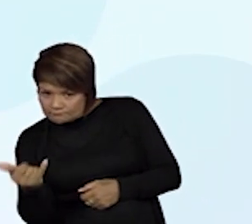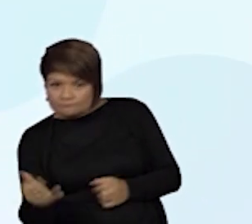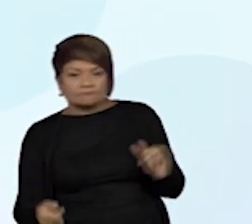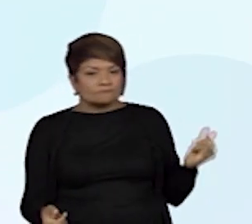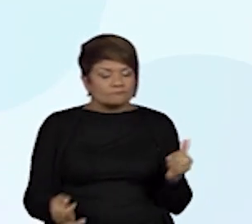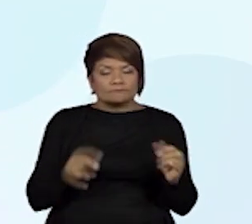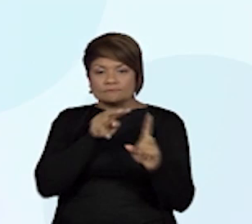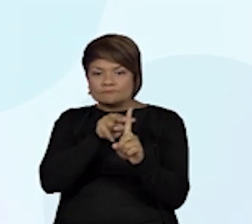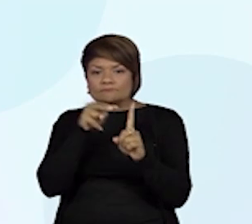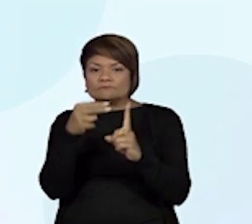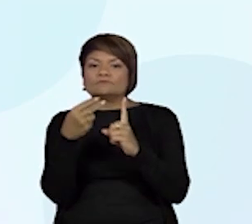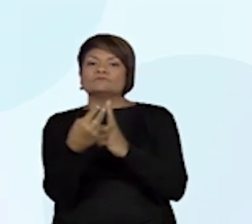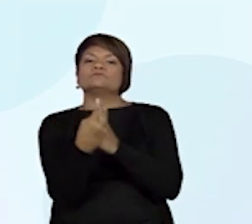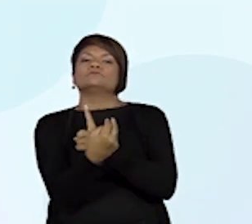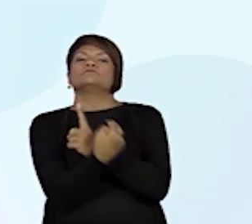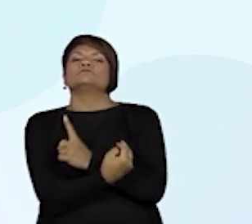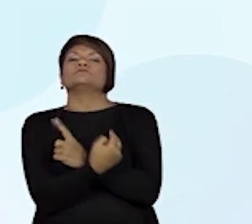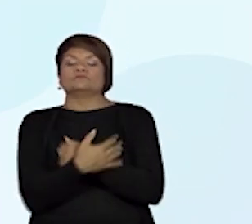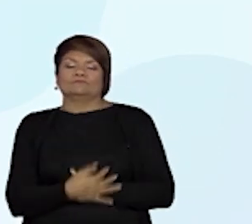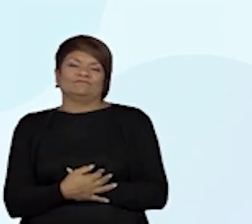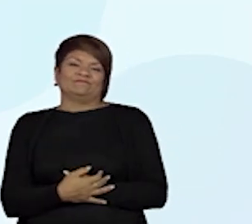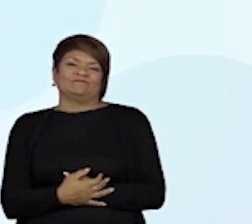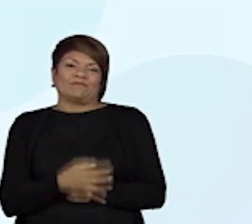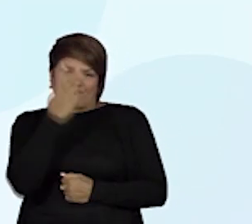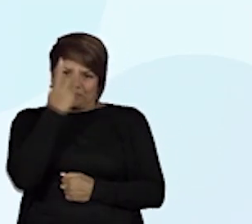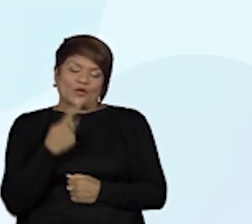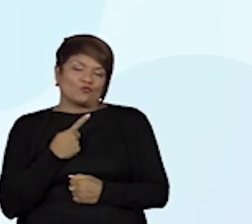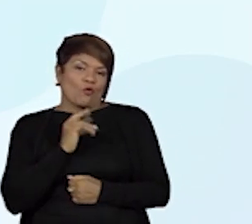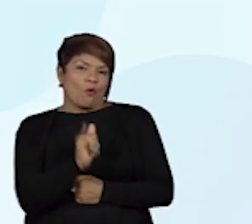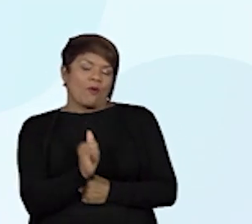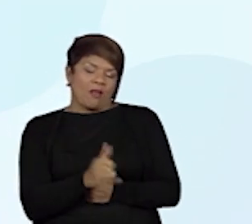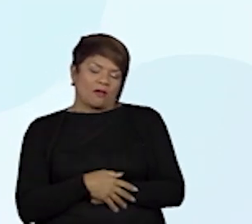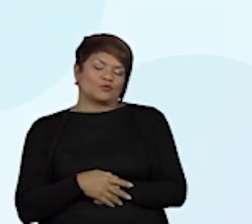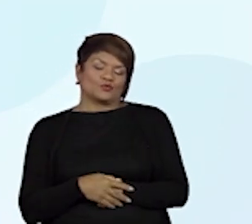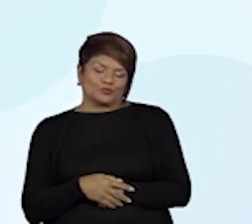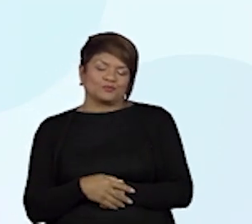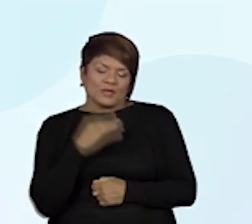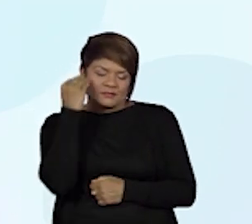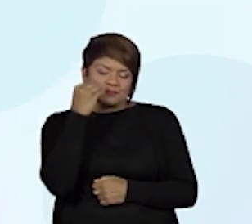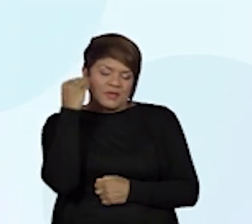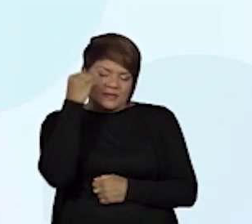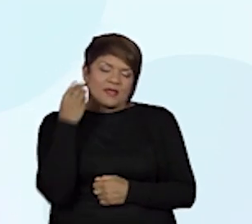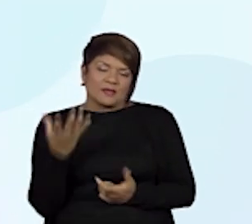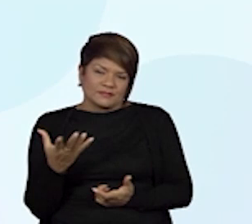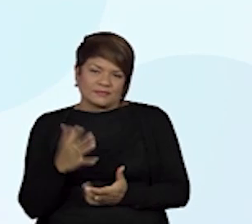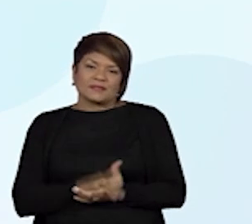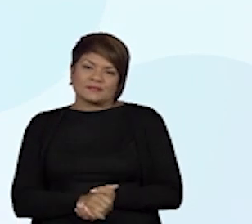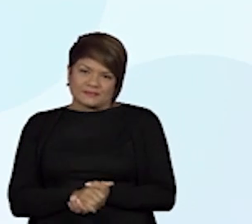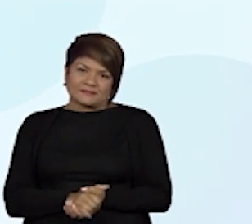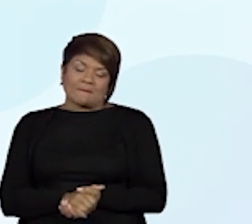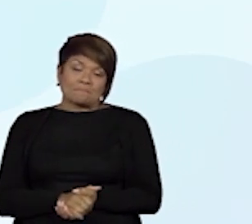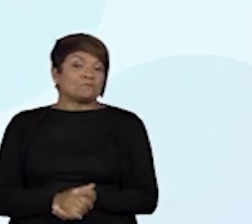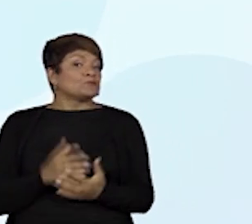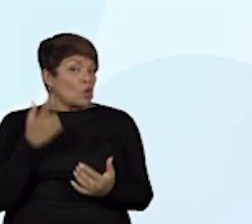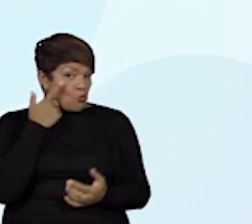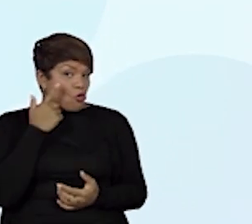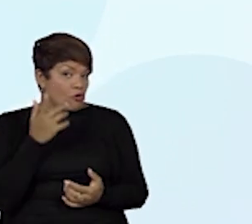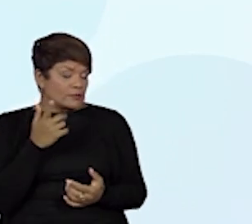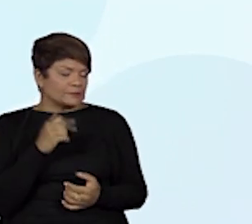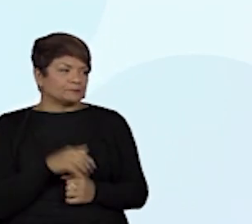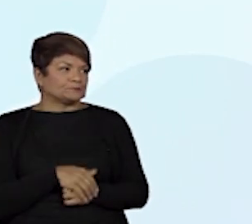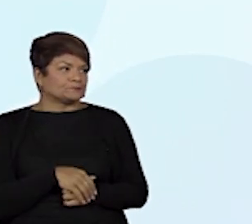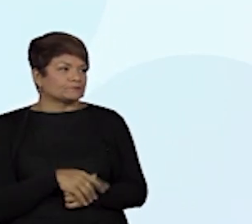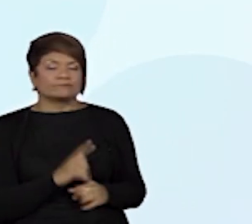colocando nada mais é do que os relatos pessoais do personagem, as experiências do personagem. Então, olha só, nós fizemos todo